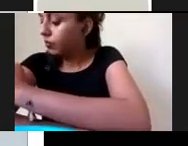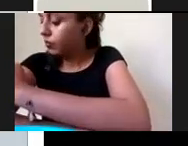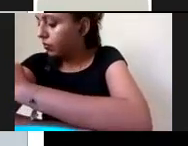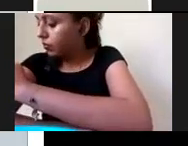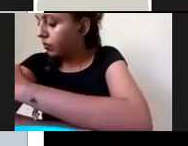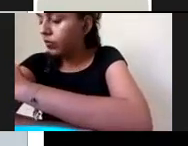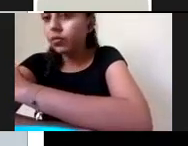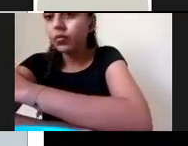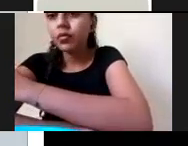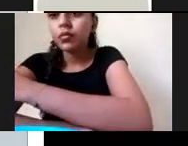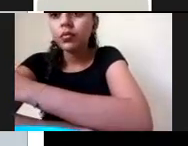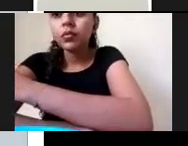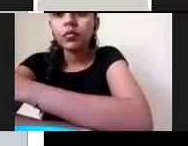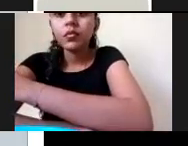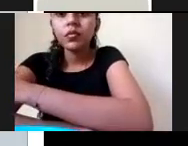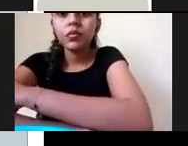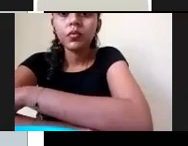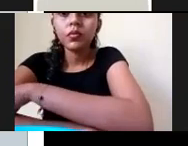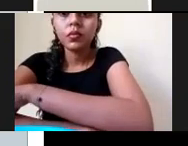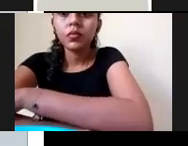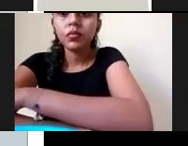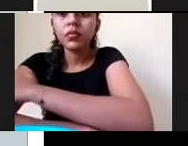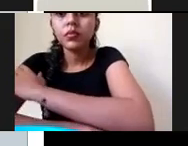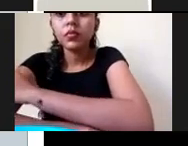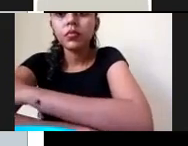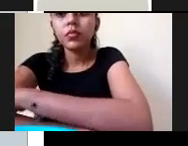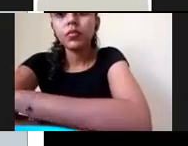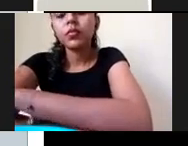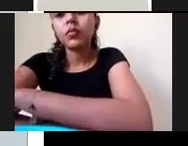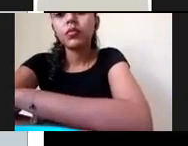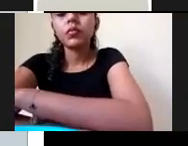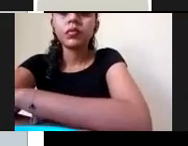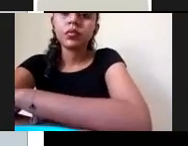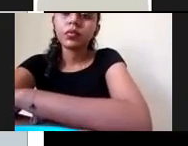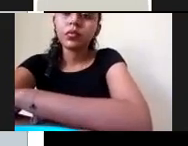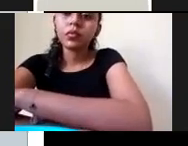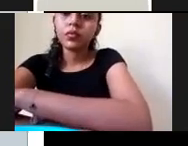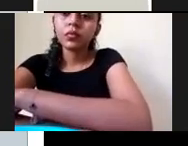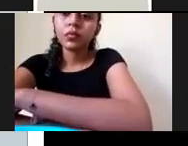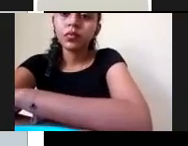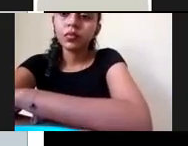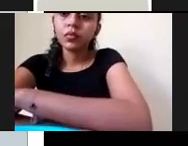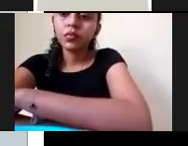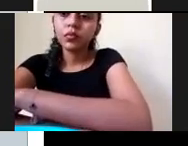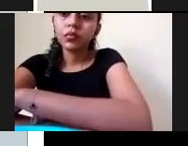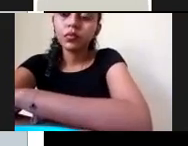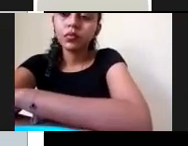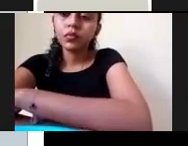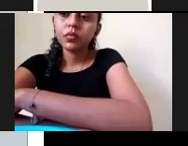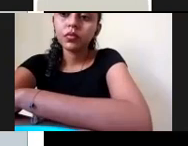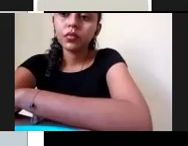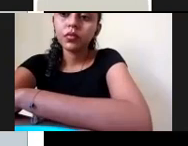nasais. Orelha, ouvido. E aí a gente vai avaliar o quê? Otite, que é a inflamação do